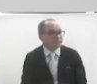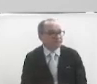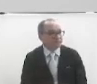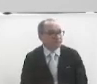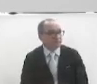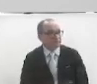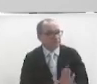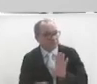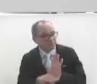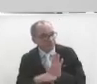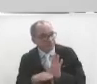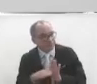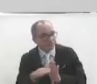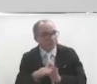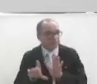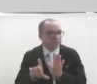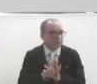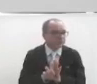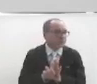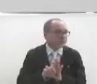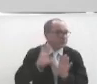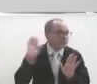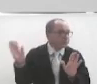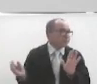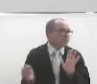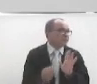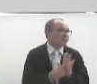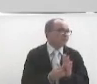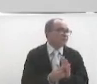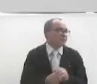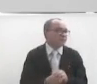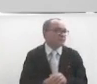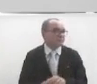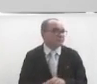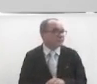o projeto a emenda perdão é